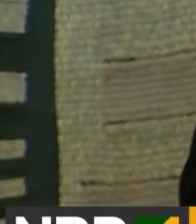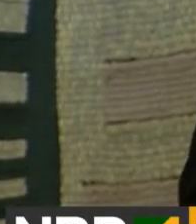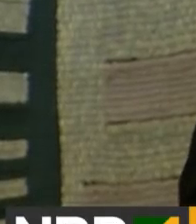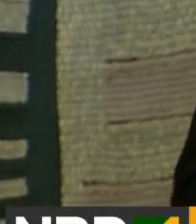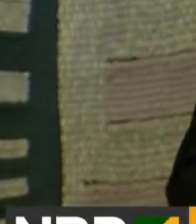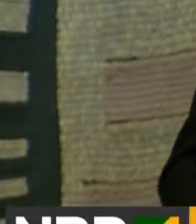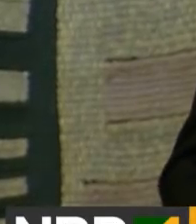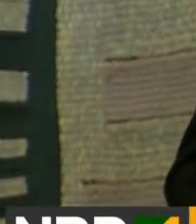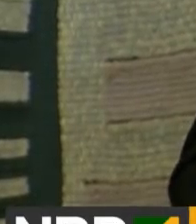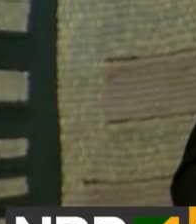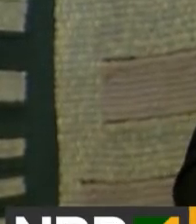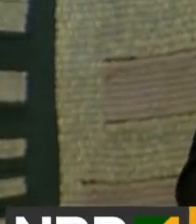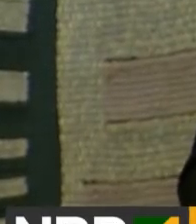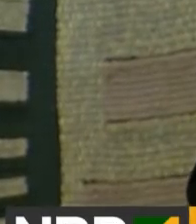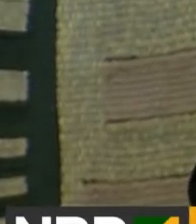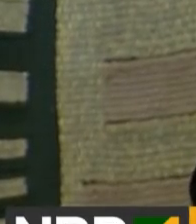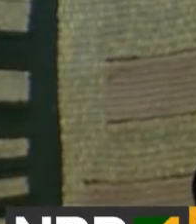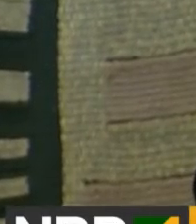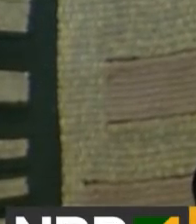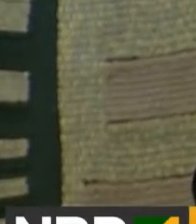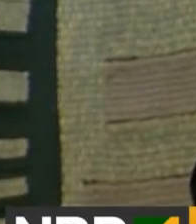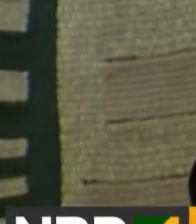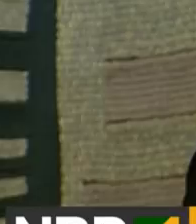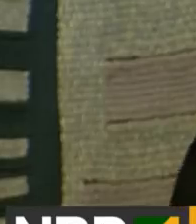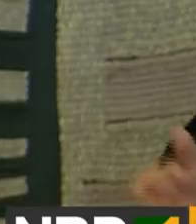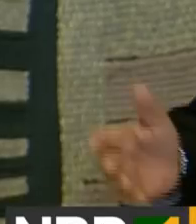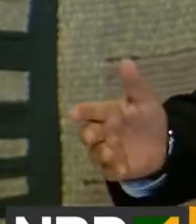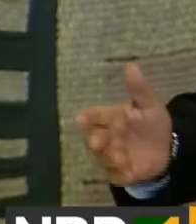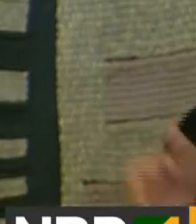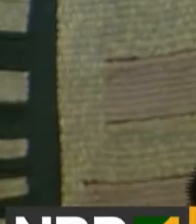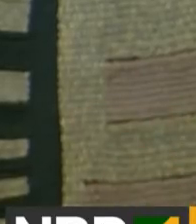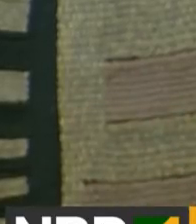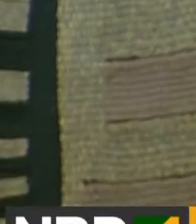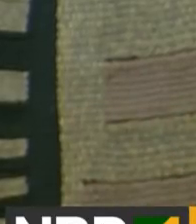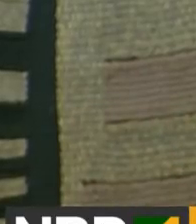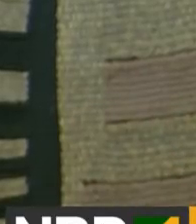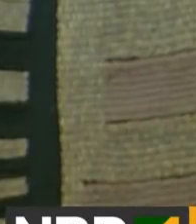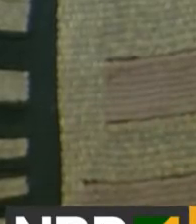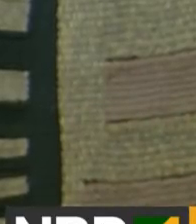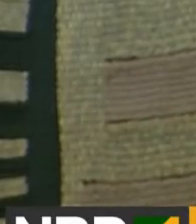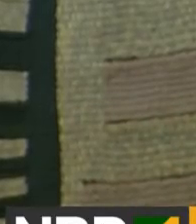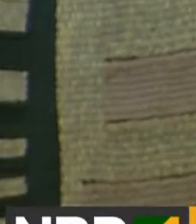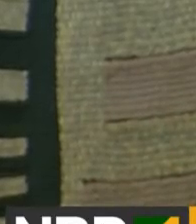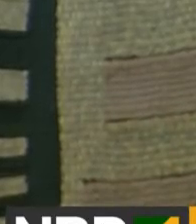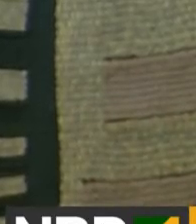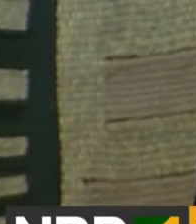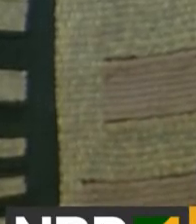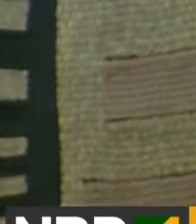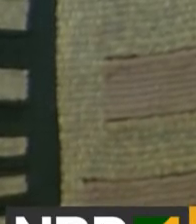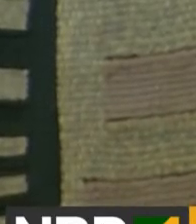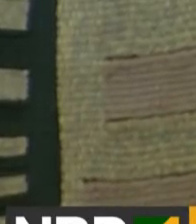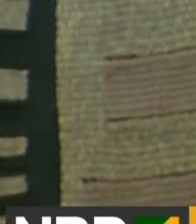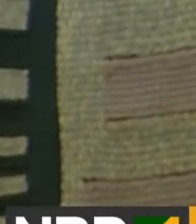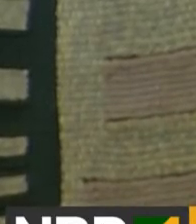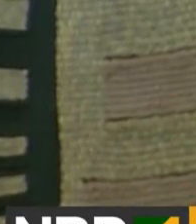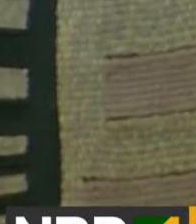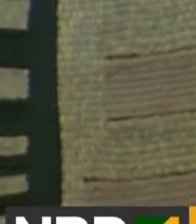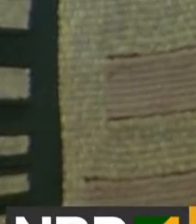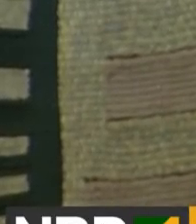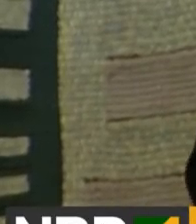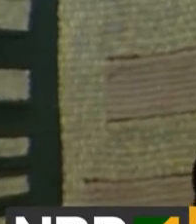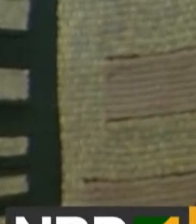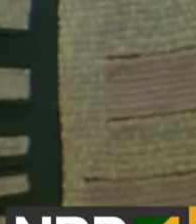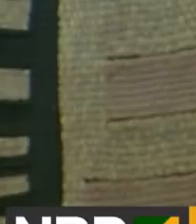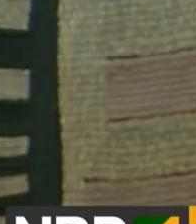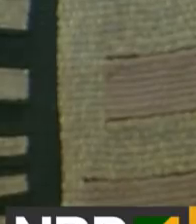uma situação dramática e humanitária. Por tudo isso, gostaria de celebrar e brindar o que nós assumimos atrás, que parecia algo